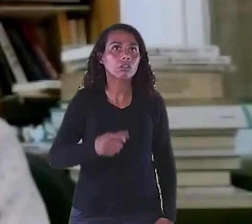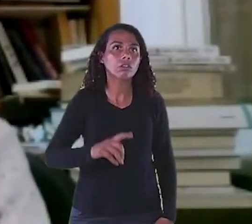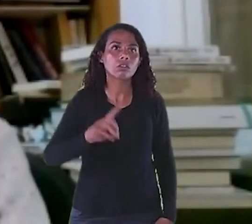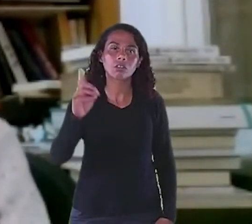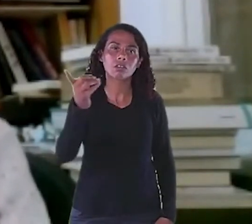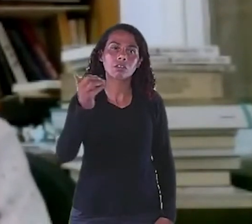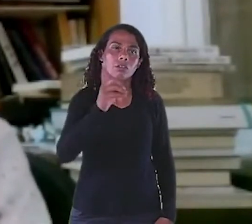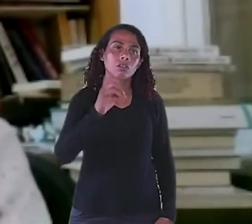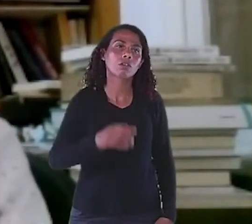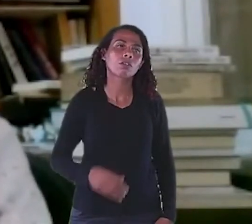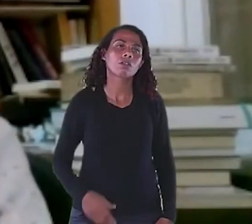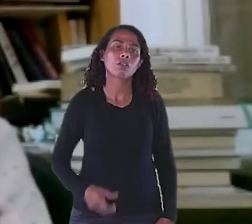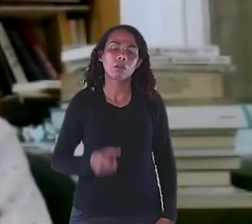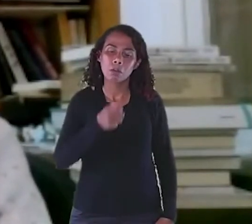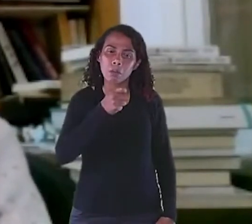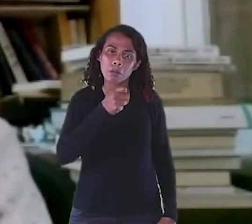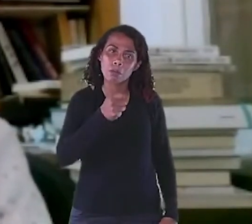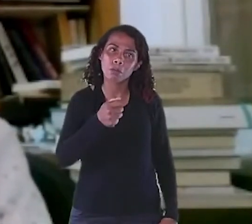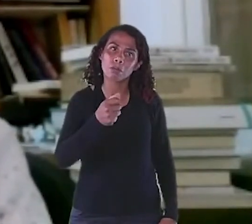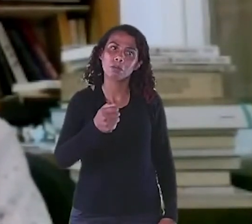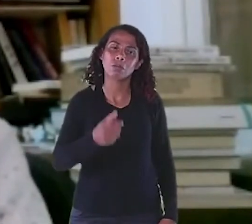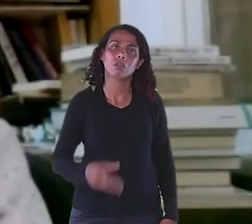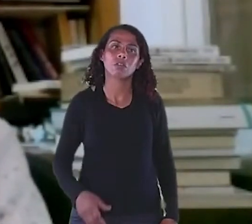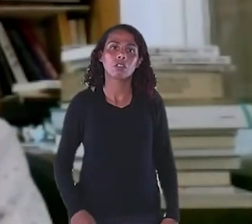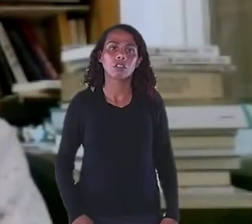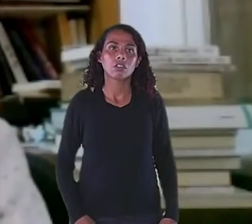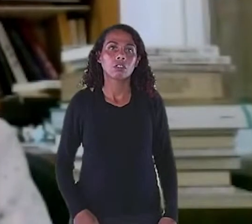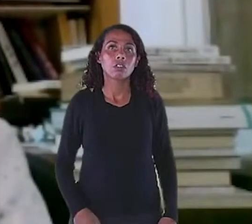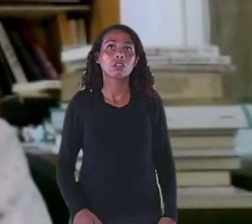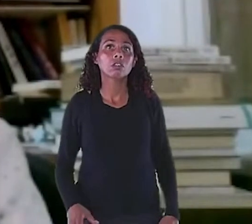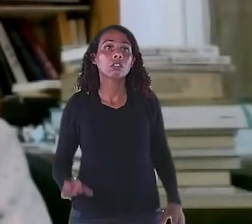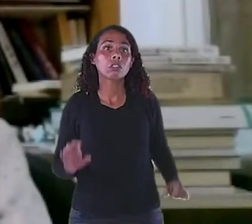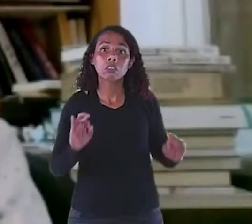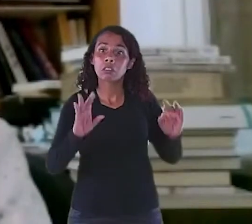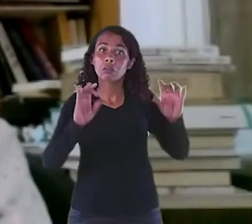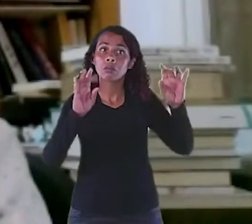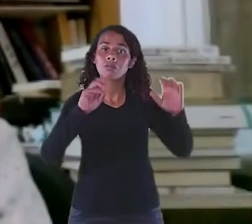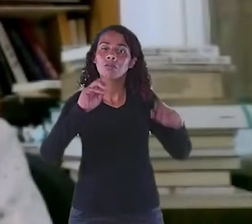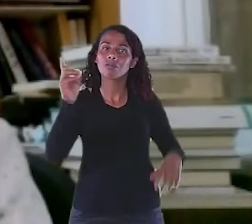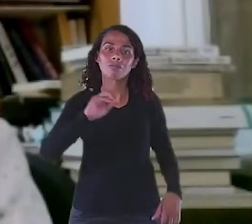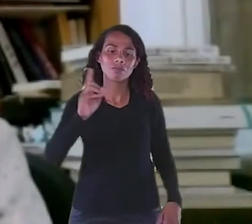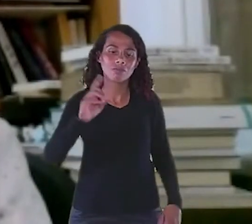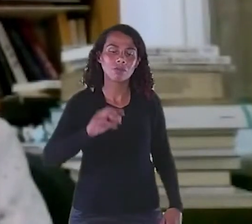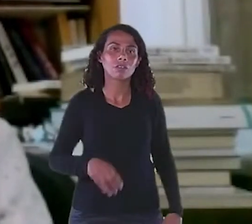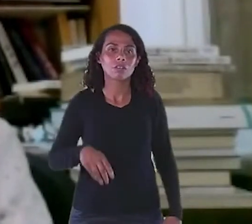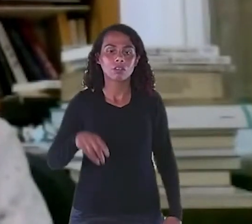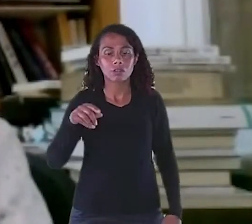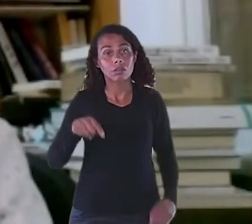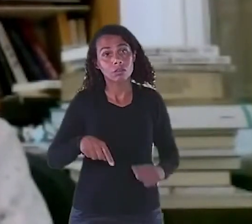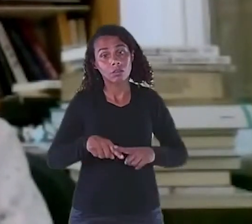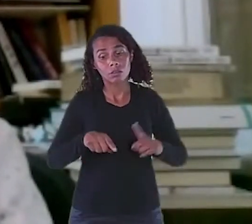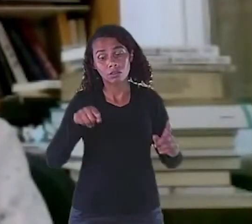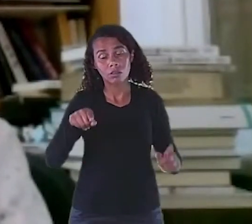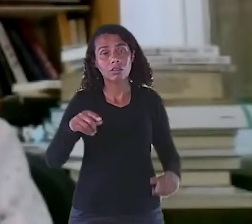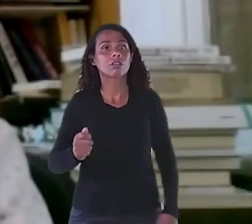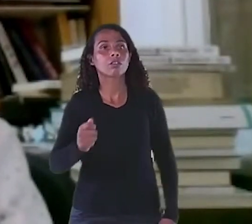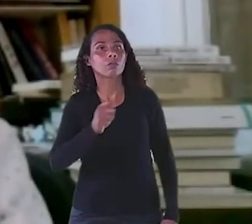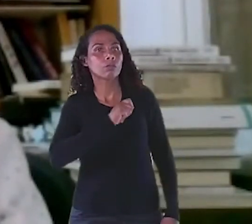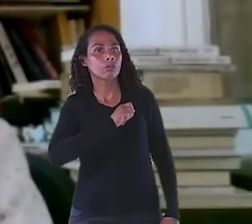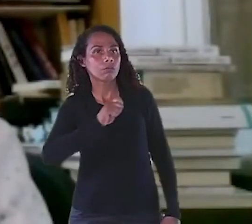mas não é uma coisa sensacional, não é mesmo? E tanto